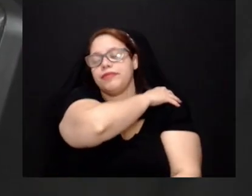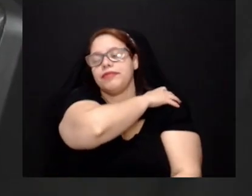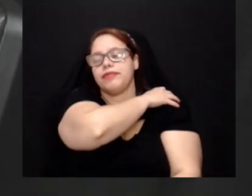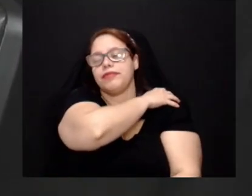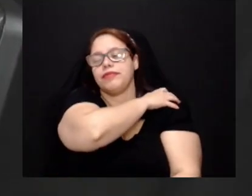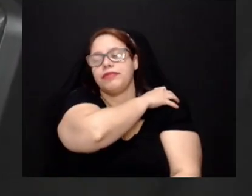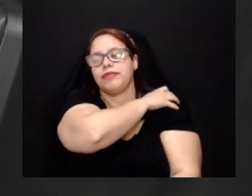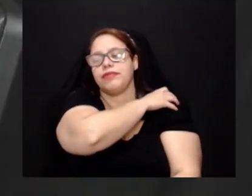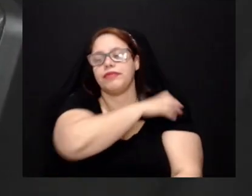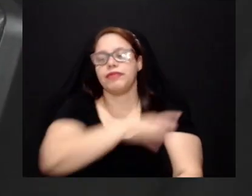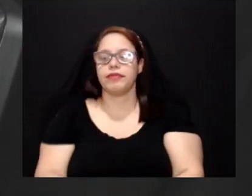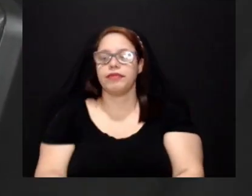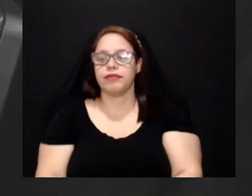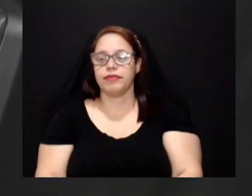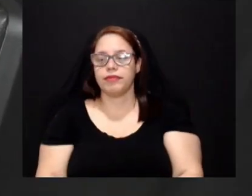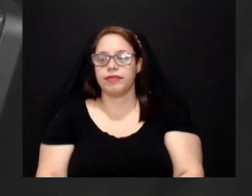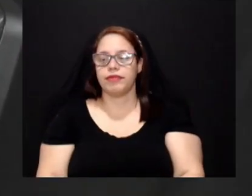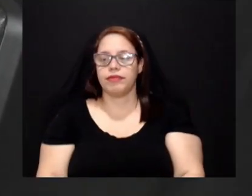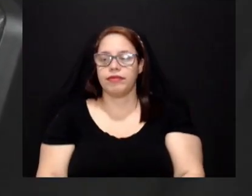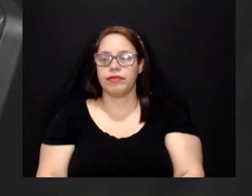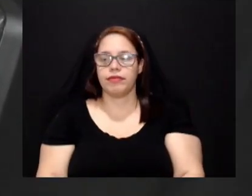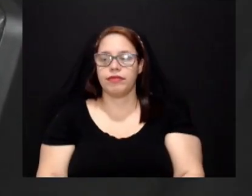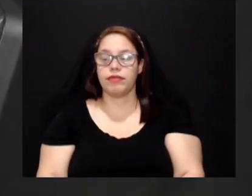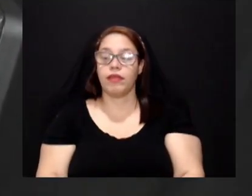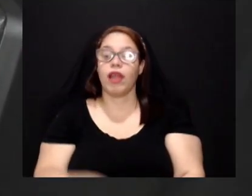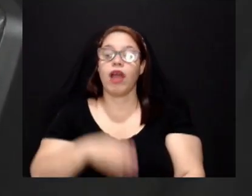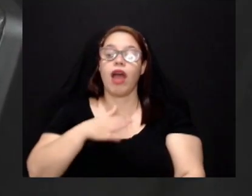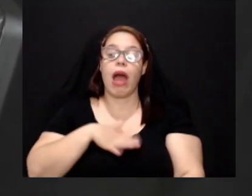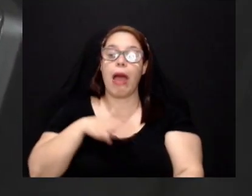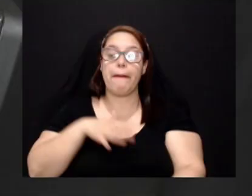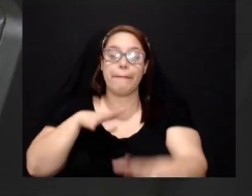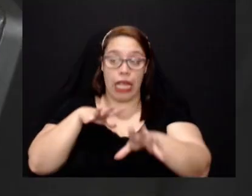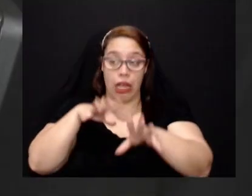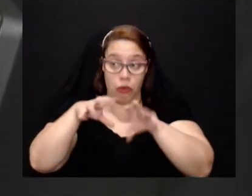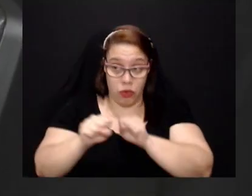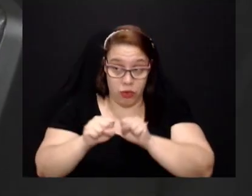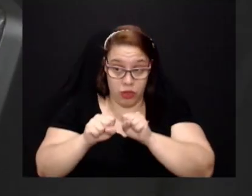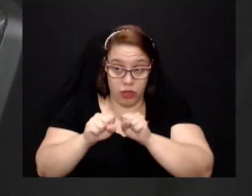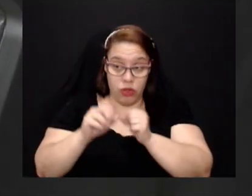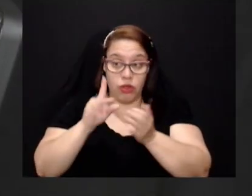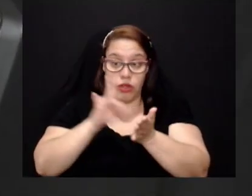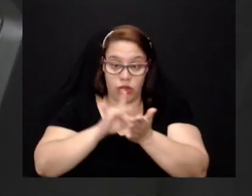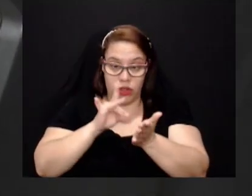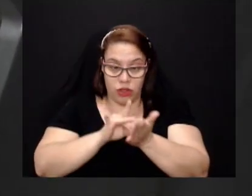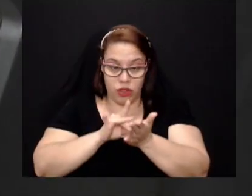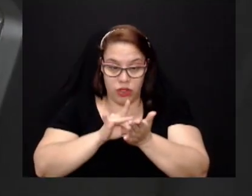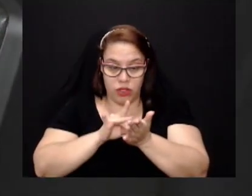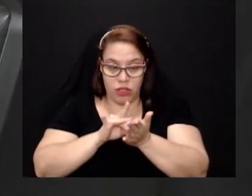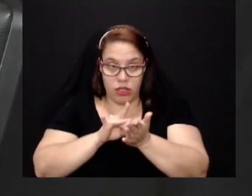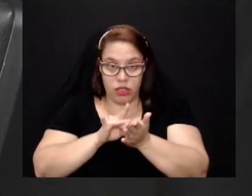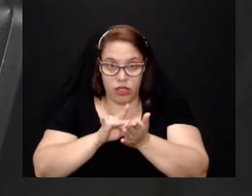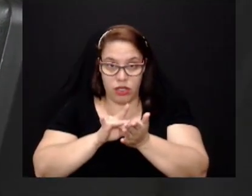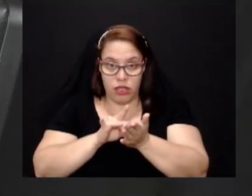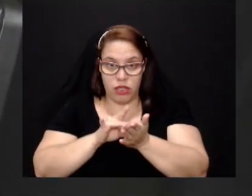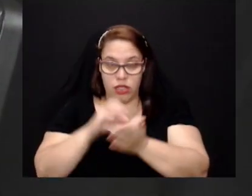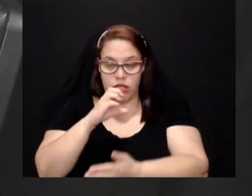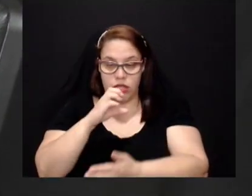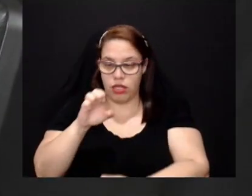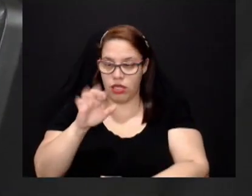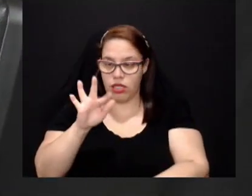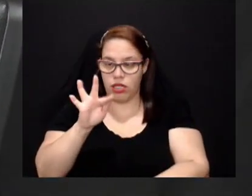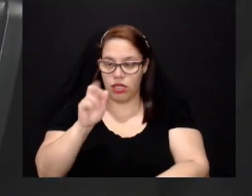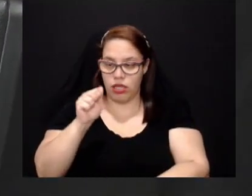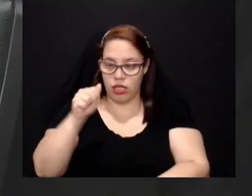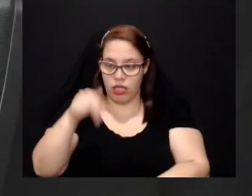E a minha formação oficial vem do Cefam. Cefam Campinas,